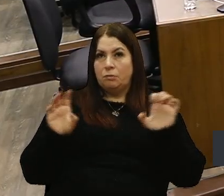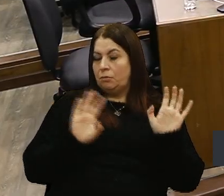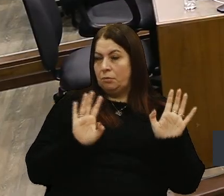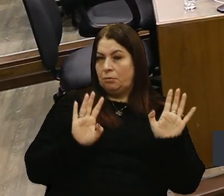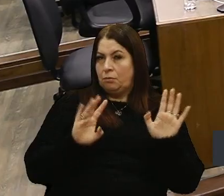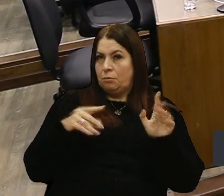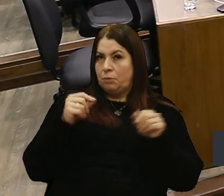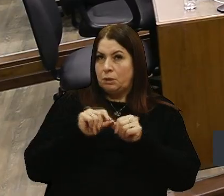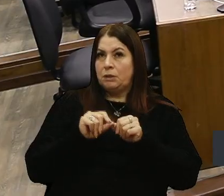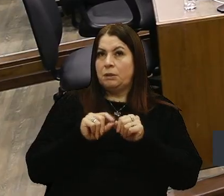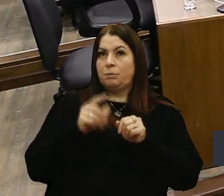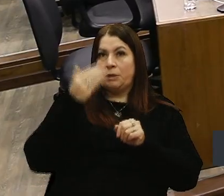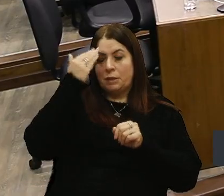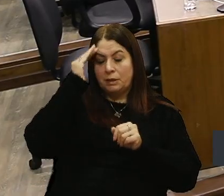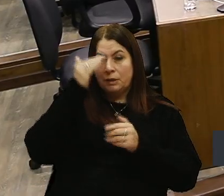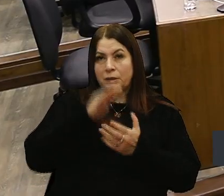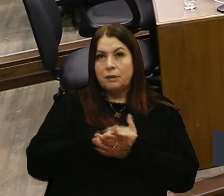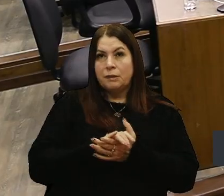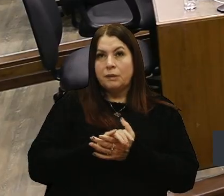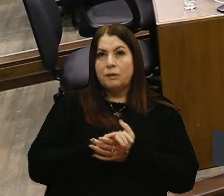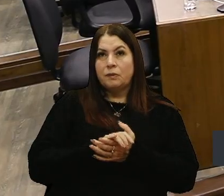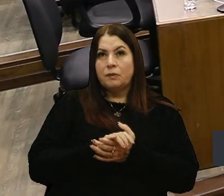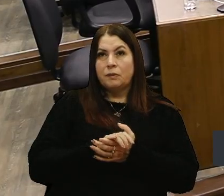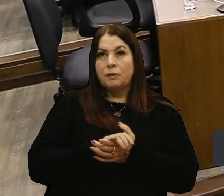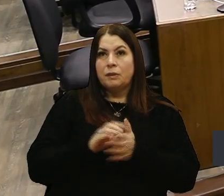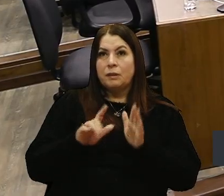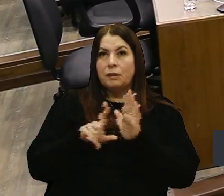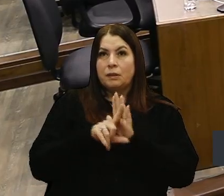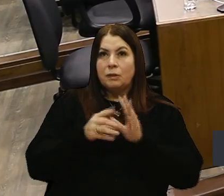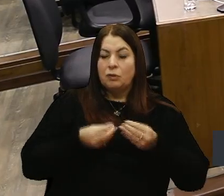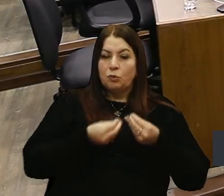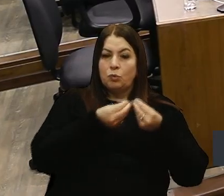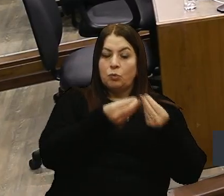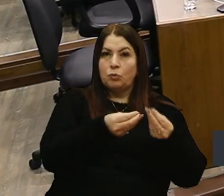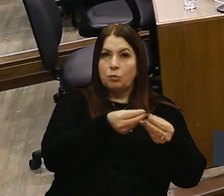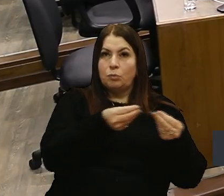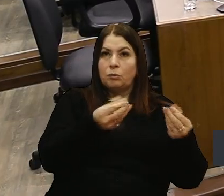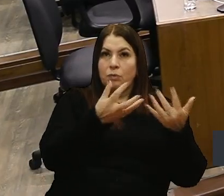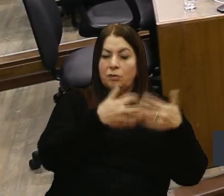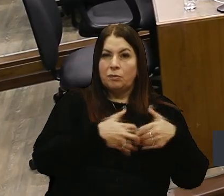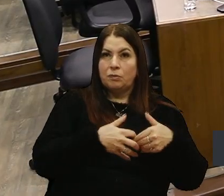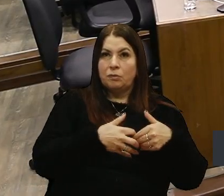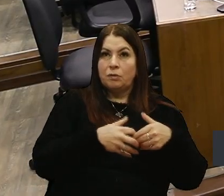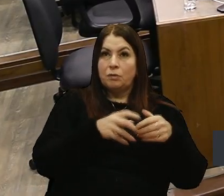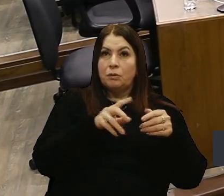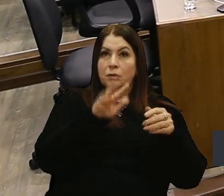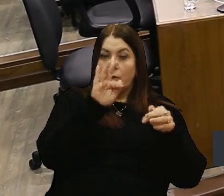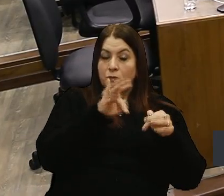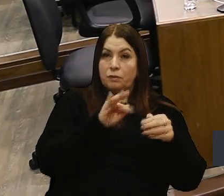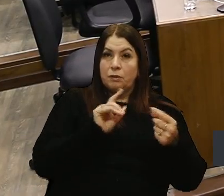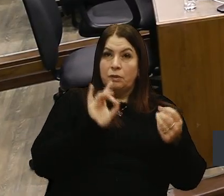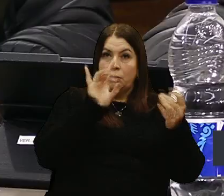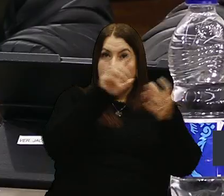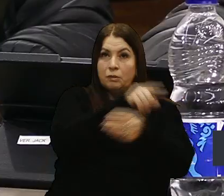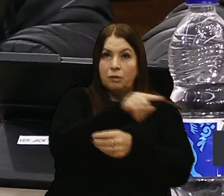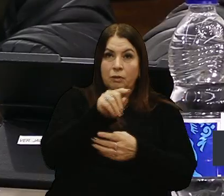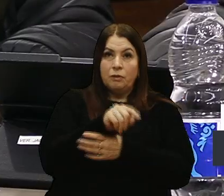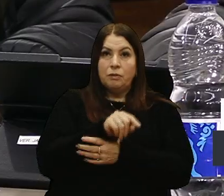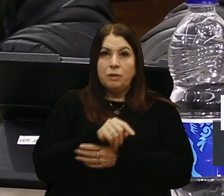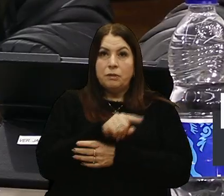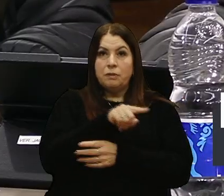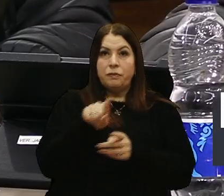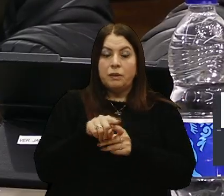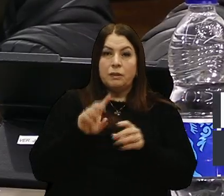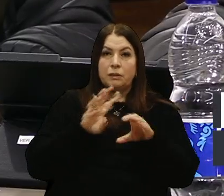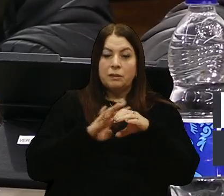gente precisa primeiro entender a questão da lei de doação, como é que funciona. Tem fim específico. E também entender que a